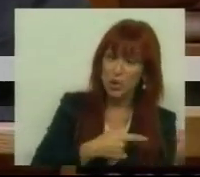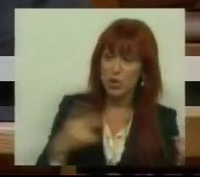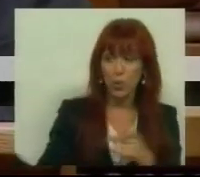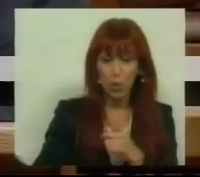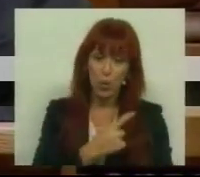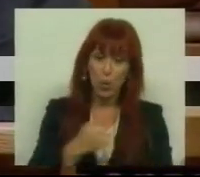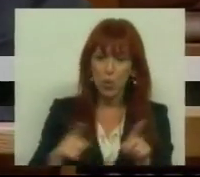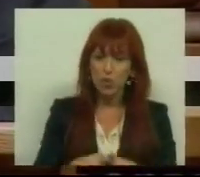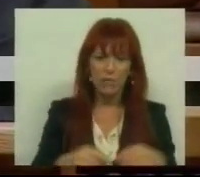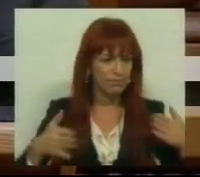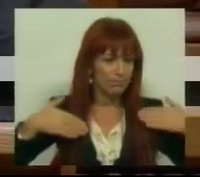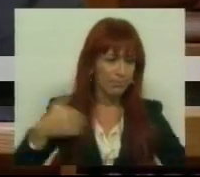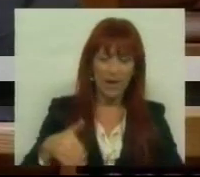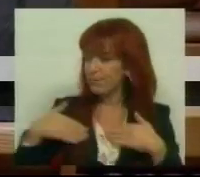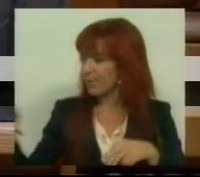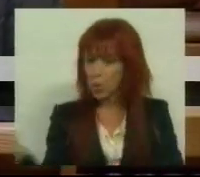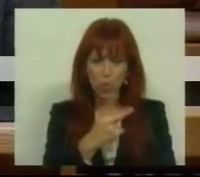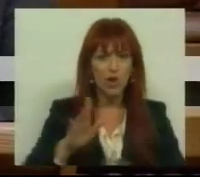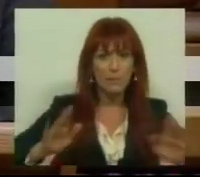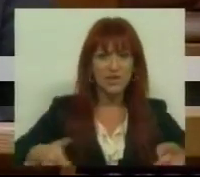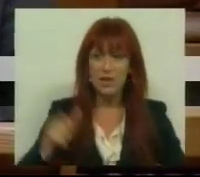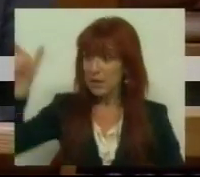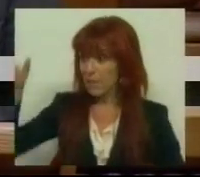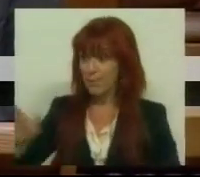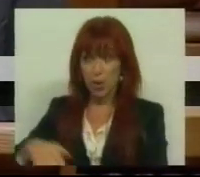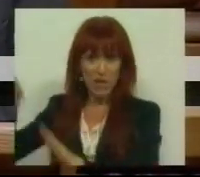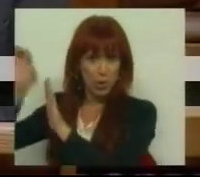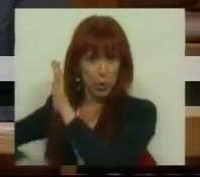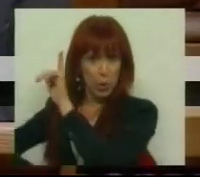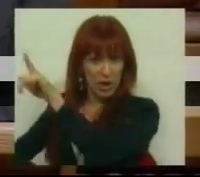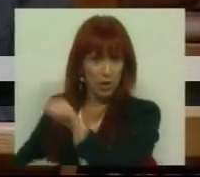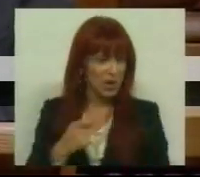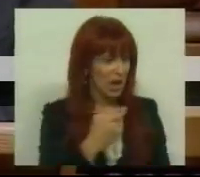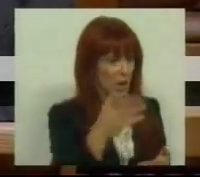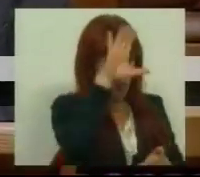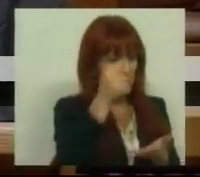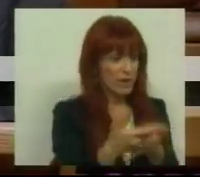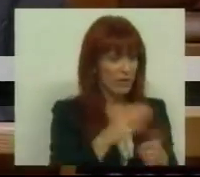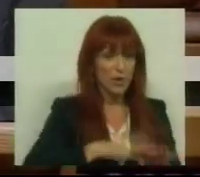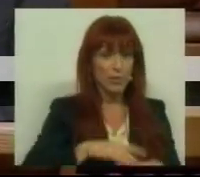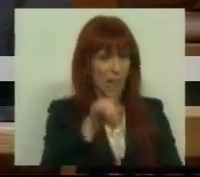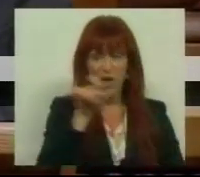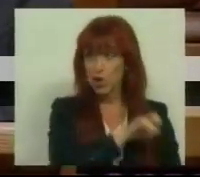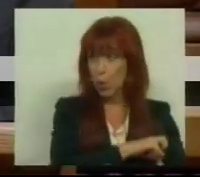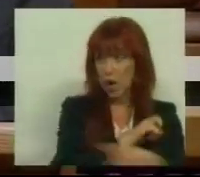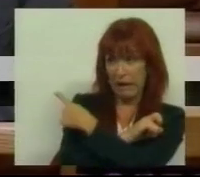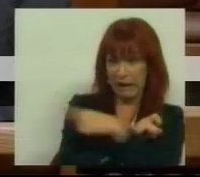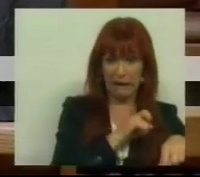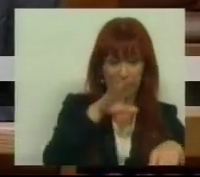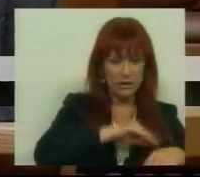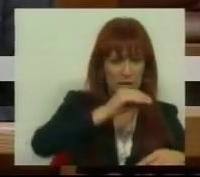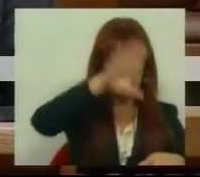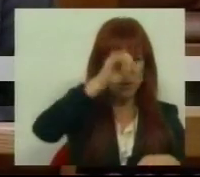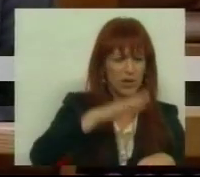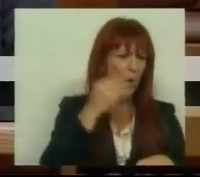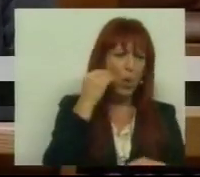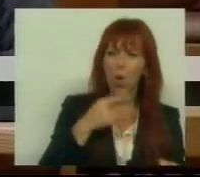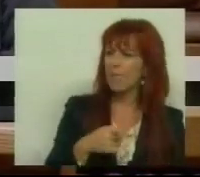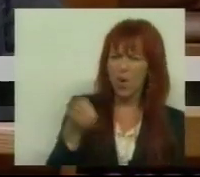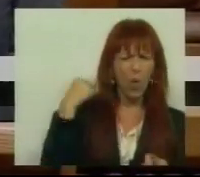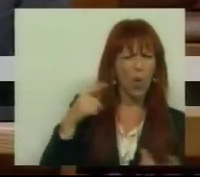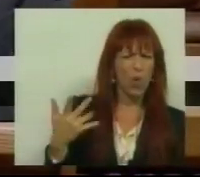Ambos devem ser demitidos. Franklin Alves pelo currículo, Álvaro Santos Pereira pela escolha deste Secretário de Estado e pela forma